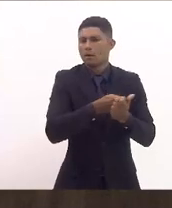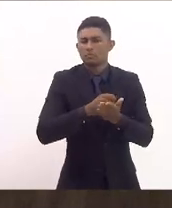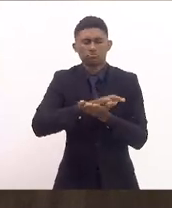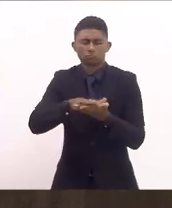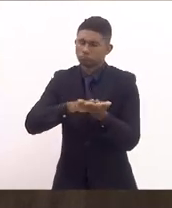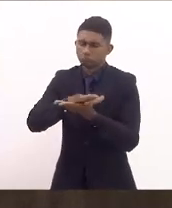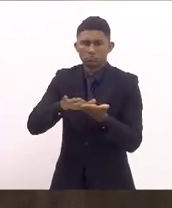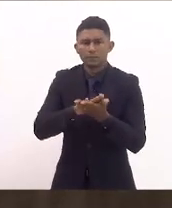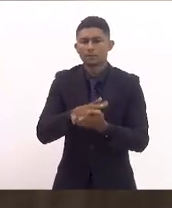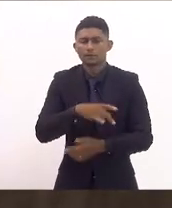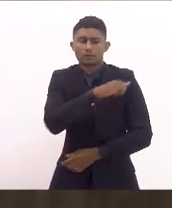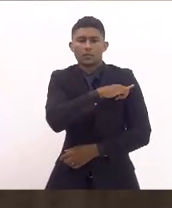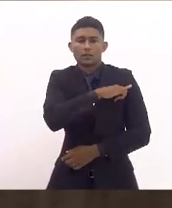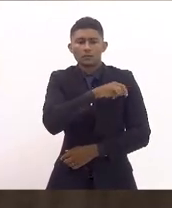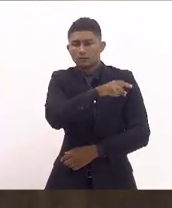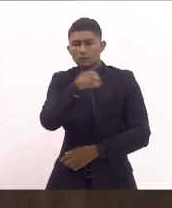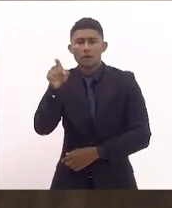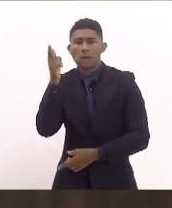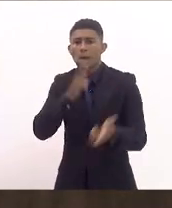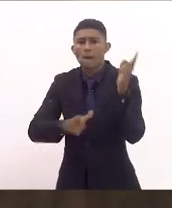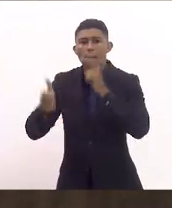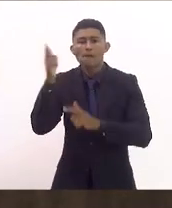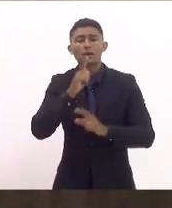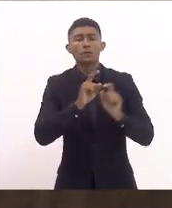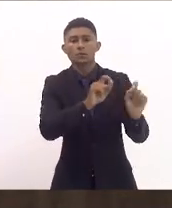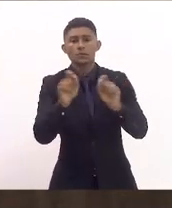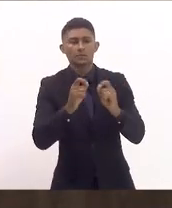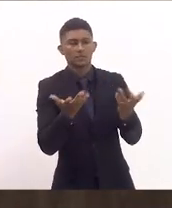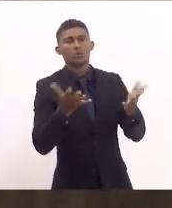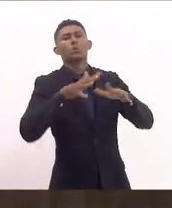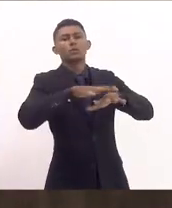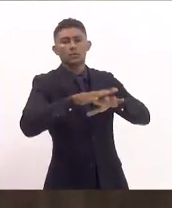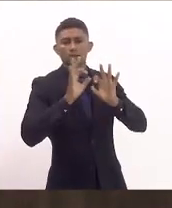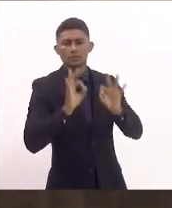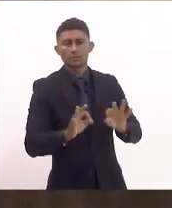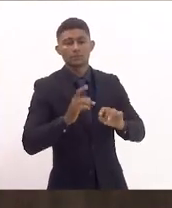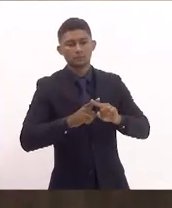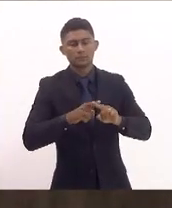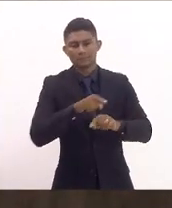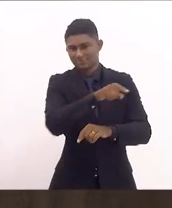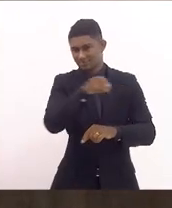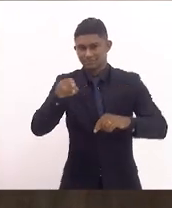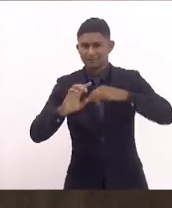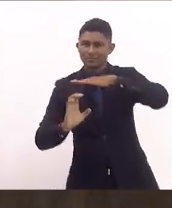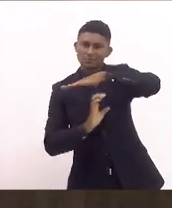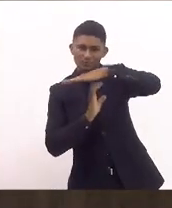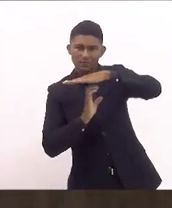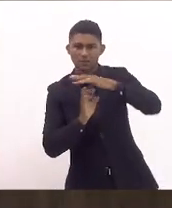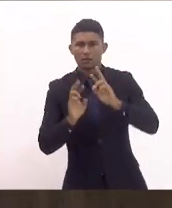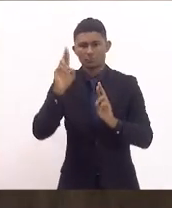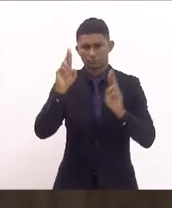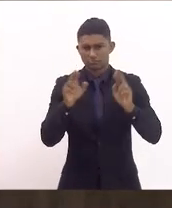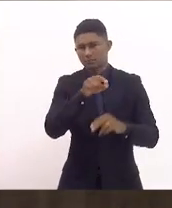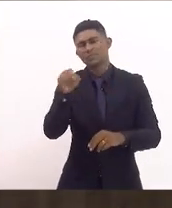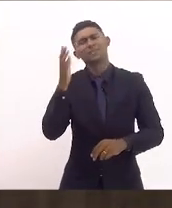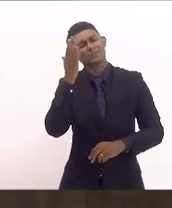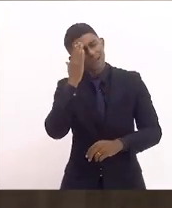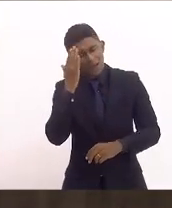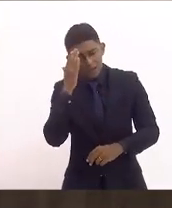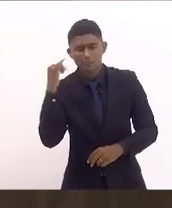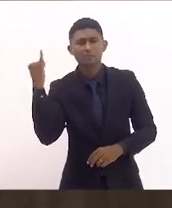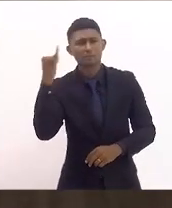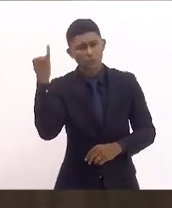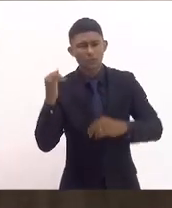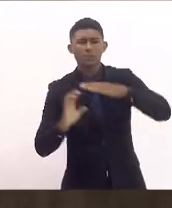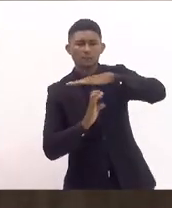finalmente consiga traseira inclusão porque o empreendedor enxerga isso como algo necessário no seu